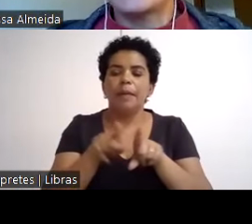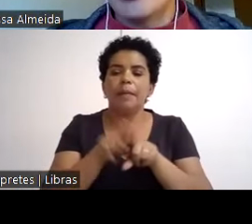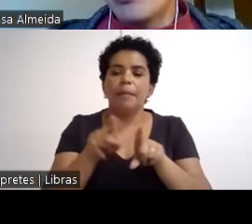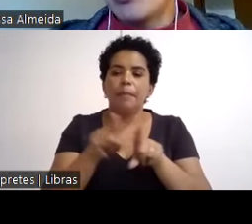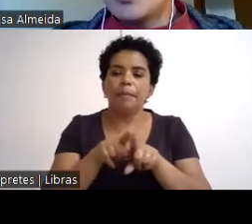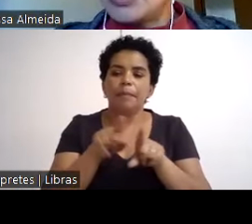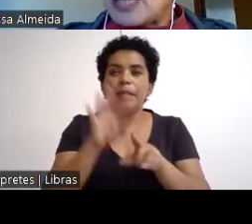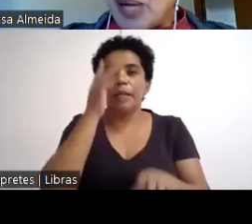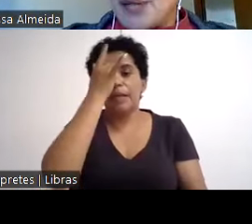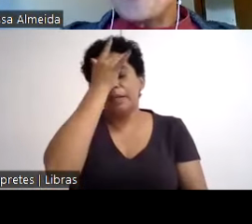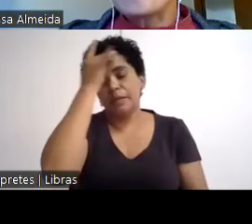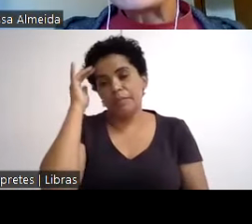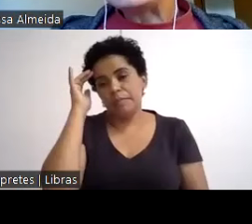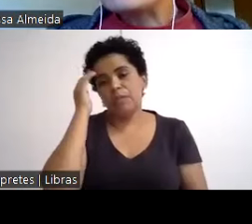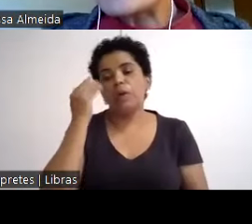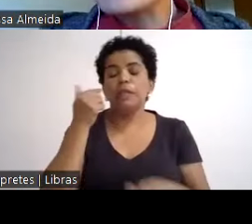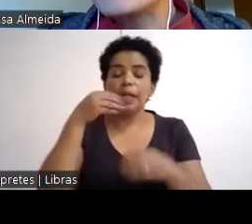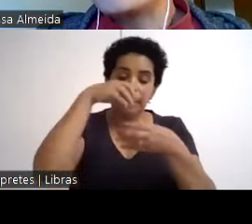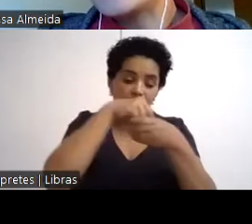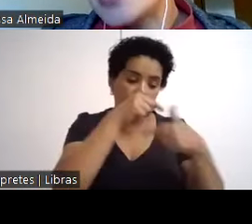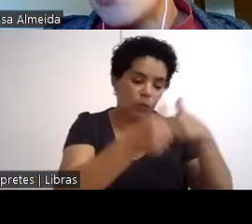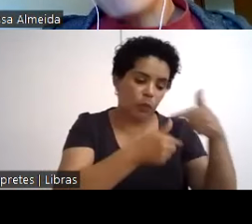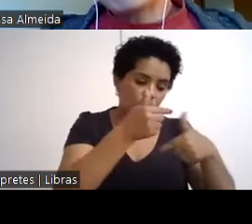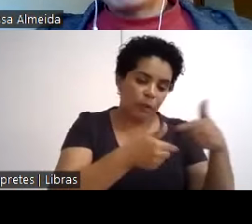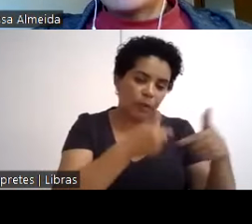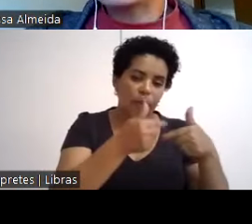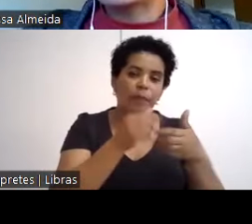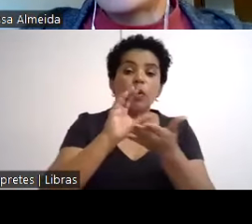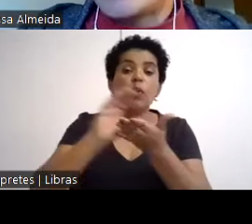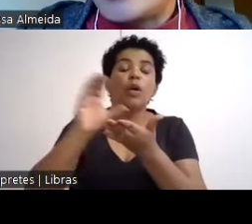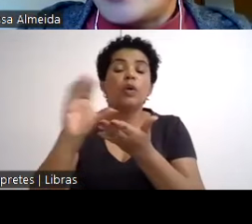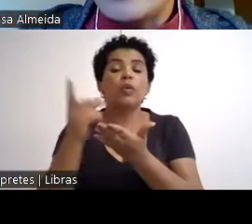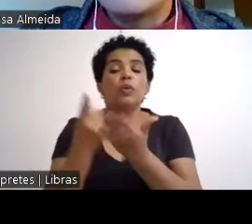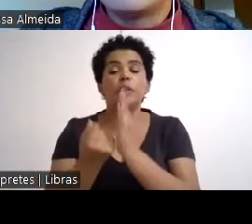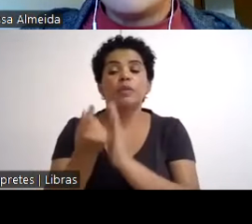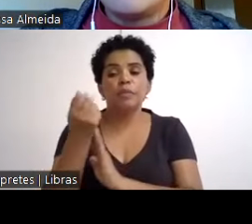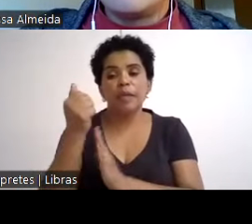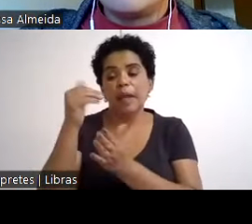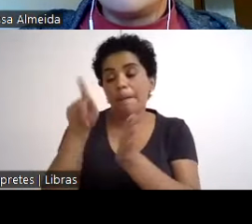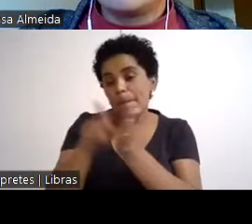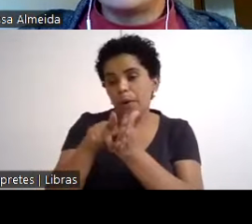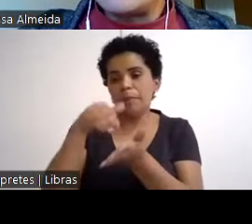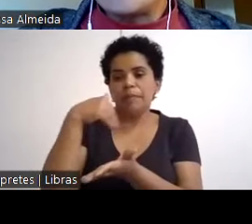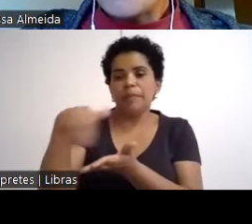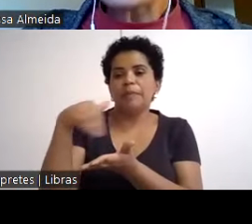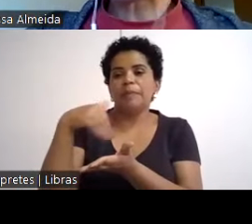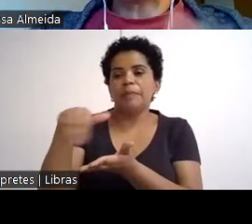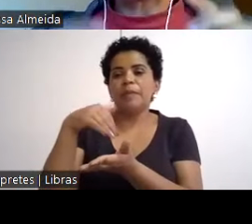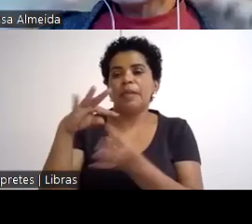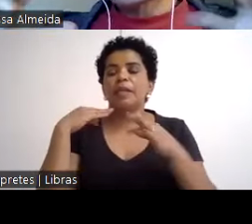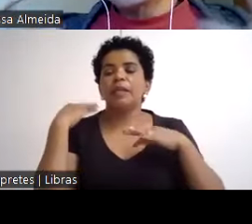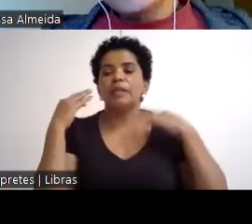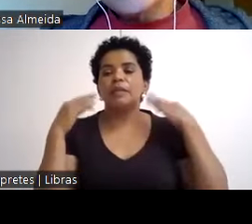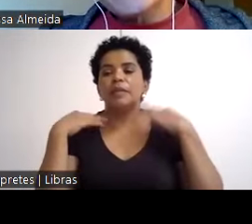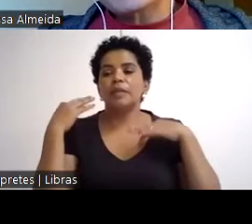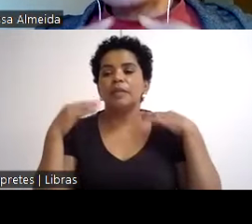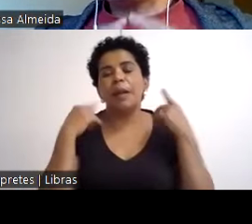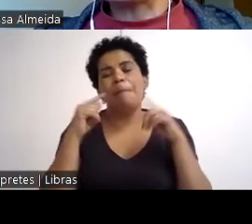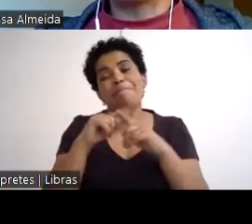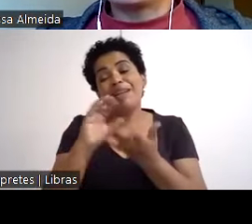pessoas que estavam no grupo de trabalho. E o recurso financeiro veio da Secretaria de Turismo, mas esse